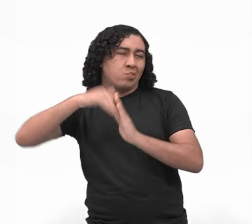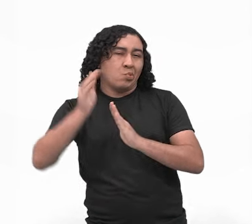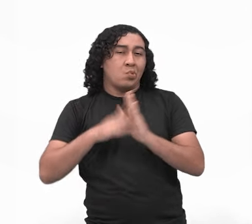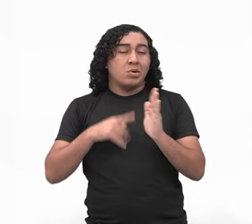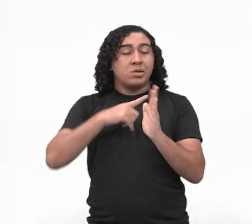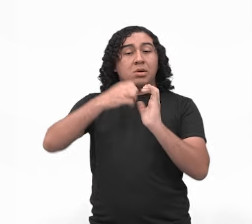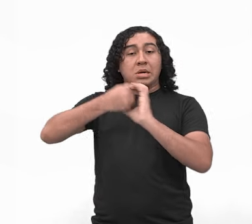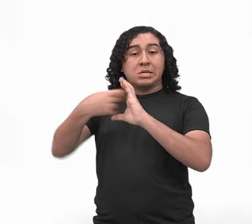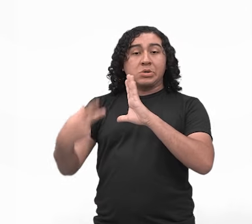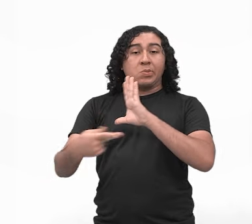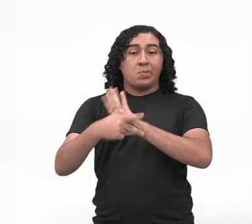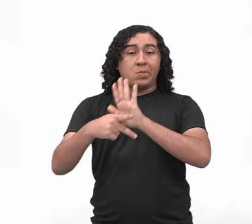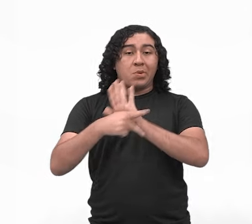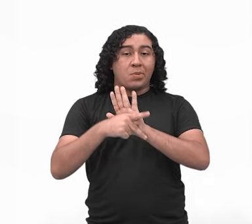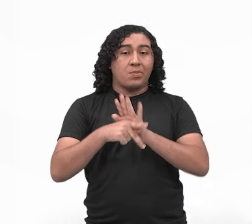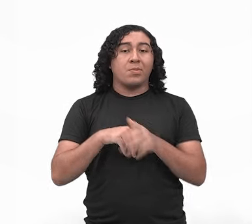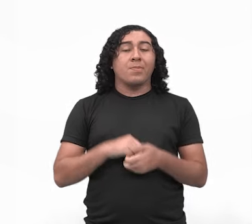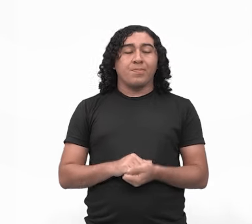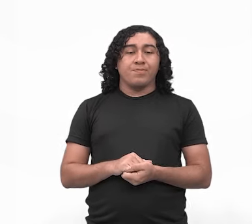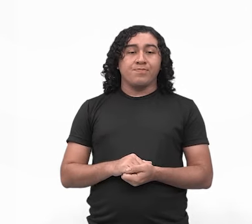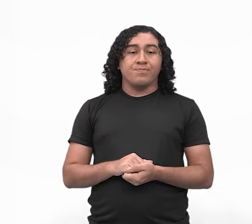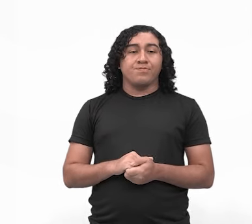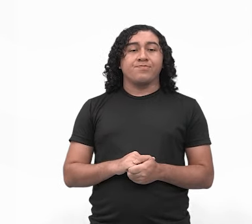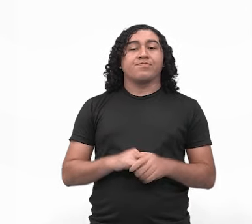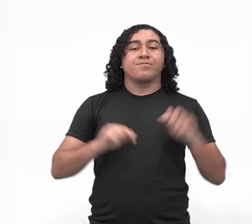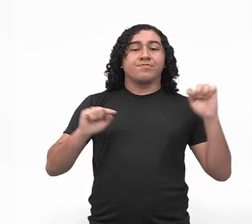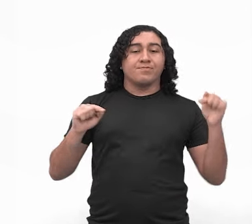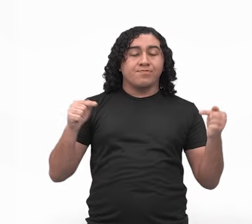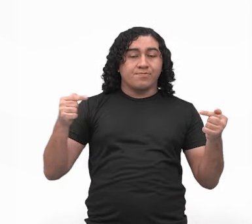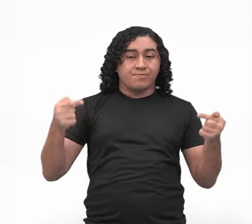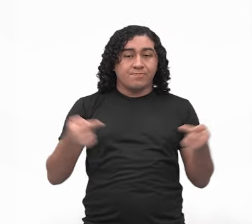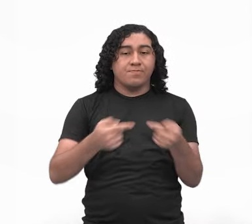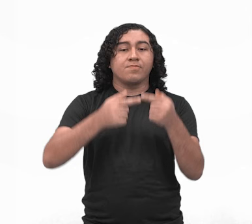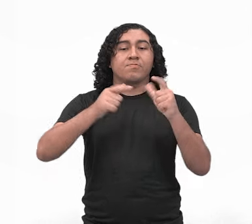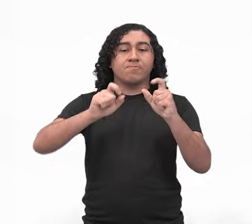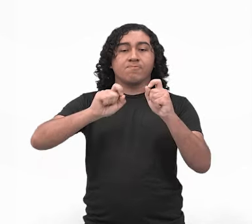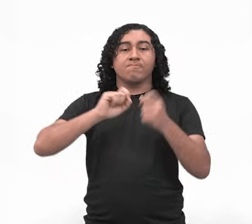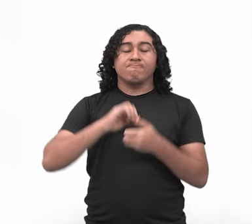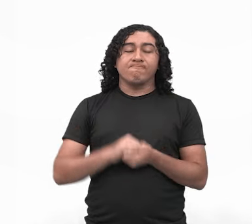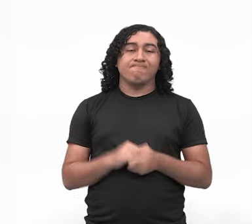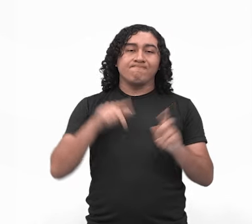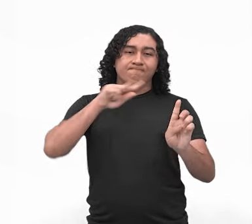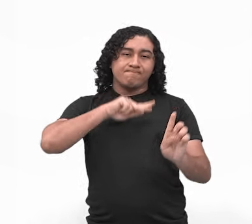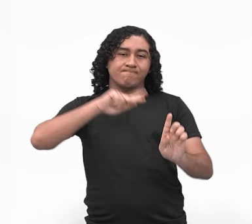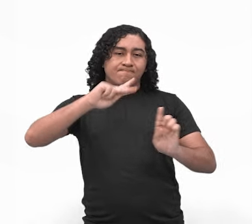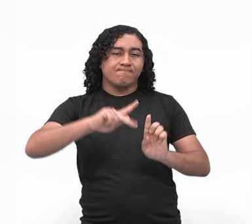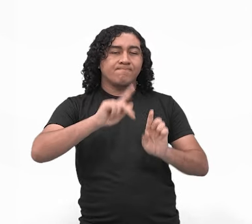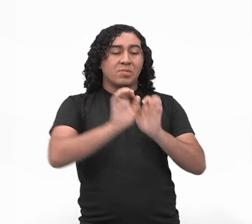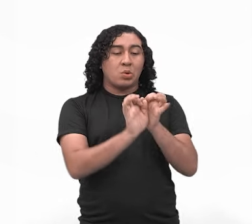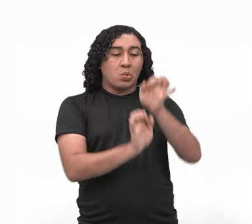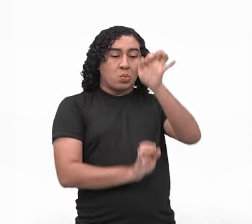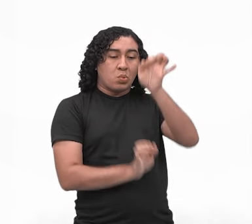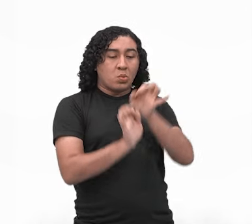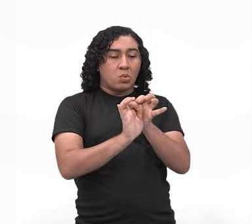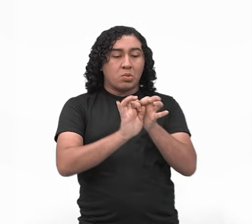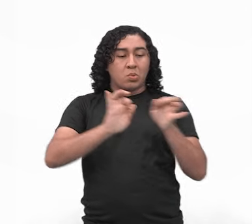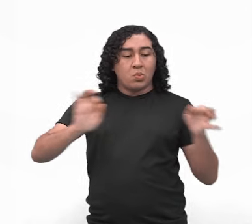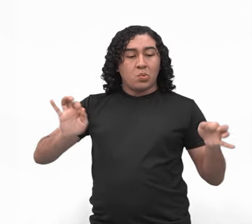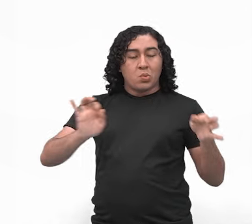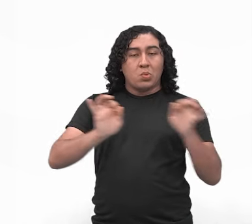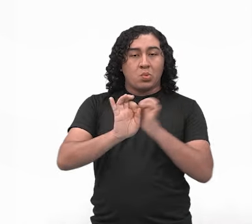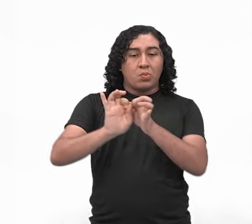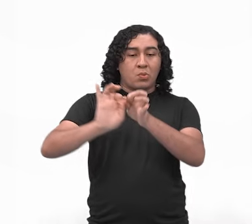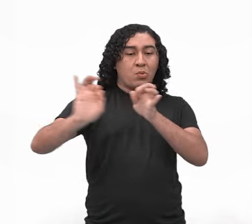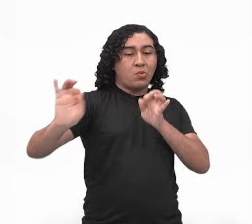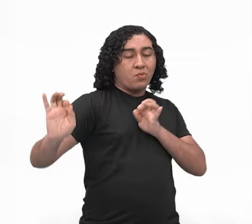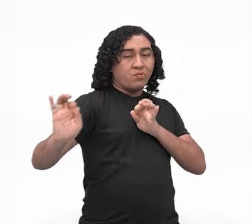realismos, perspectiva, que iniciaram a questão da dimensionalidade, né? Altura, largura e profundidade,